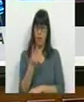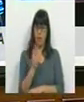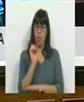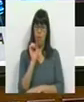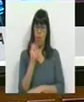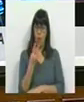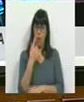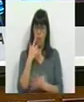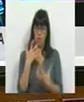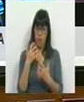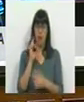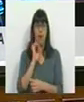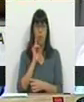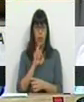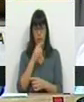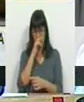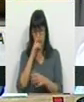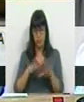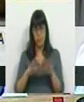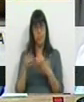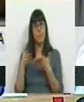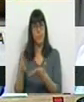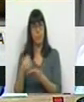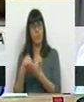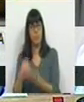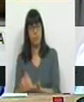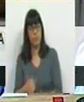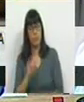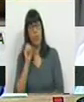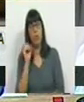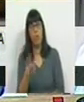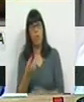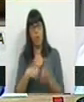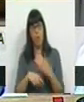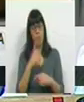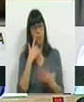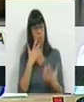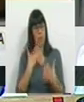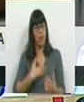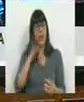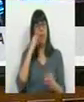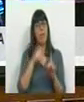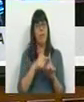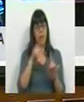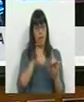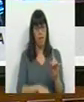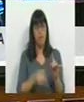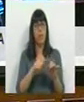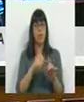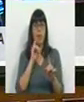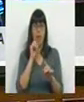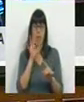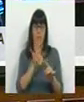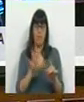Ou se reflete na qualidade e na produção assistencial, ou então vai-se refletir no déficit e depois temos aquela